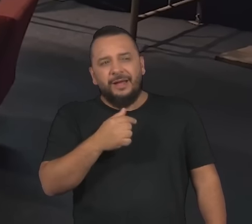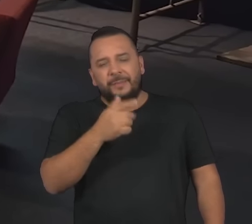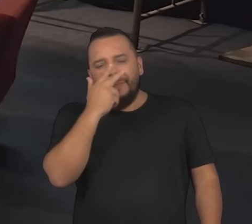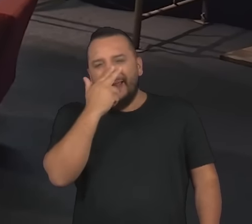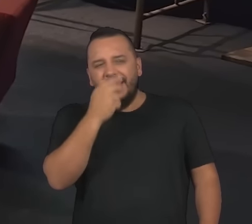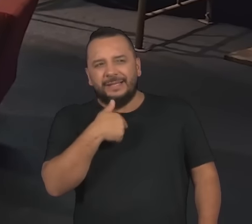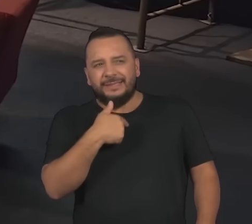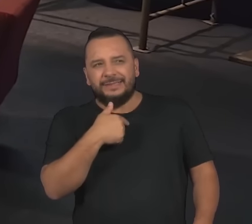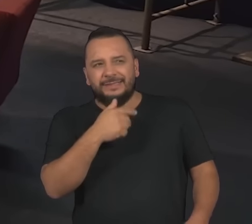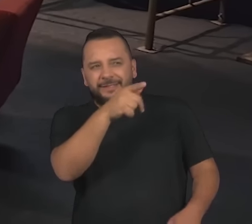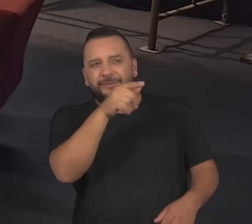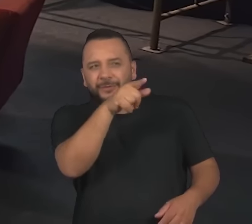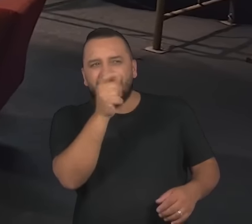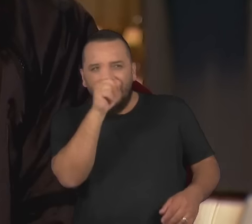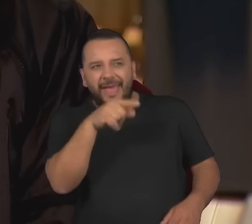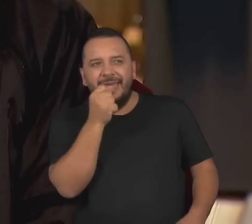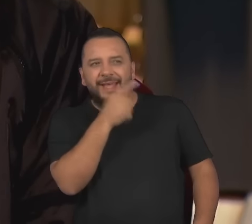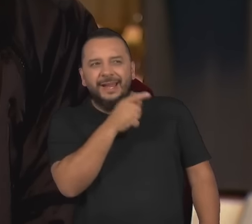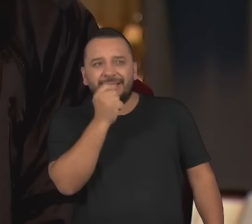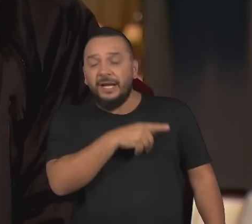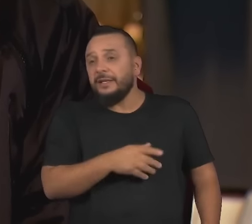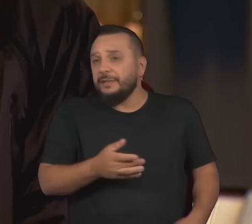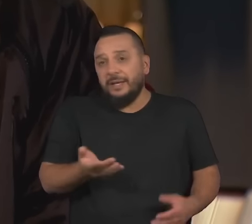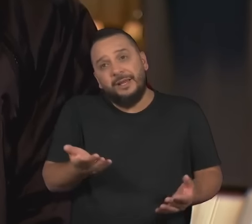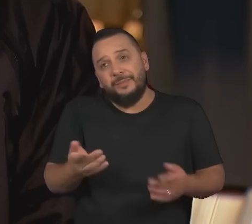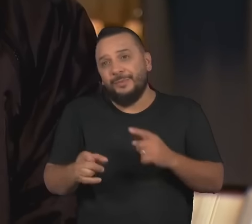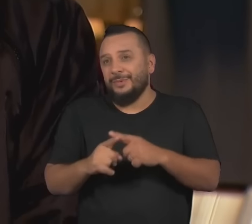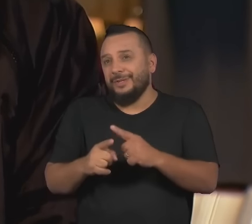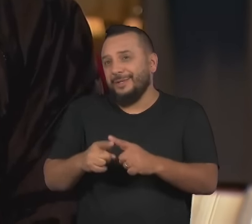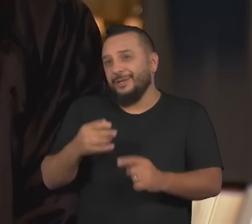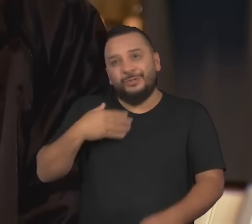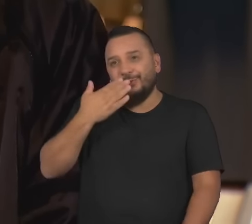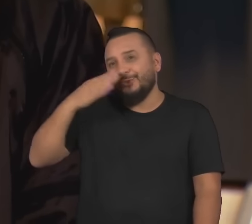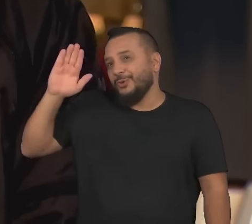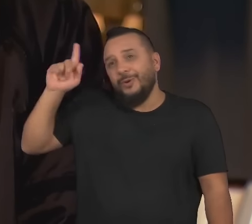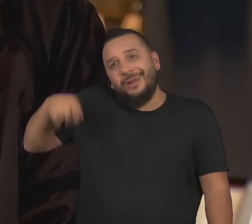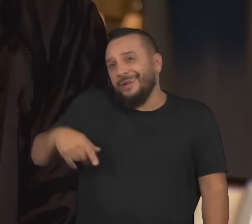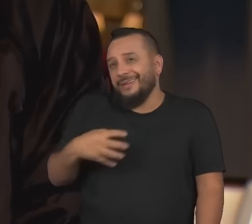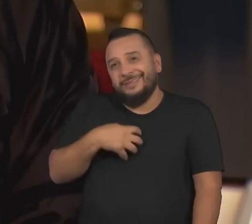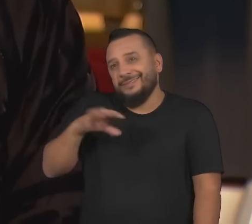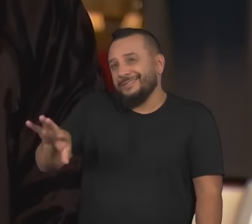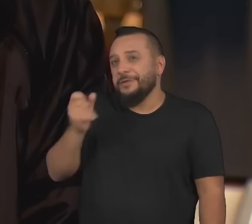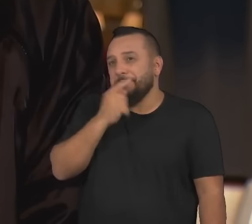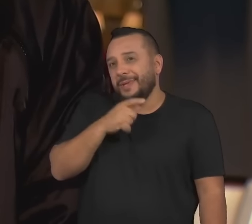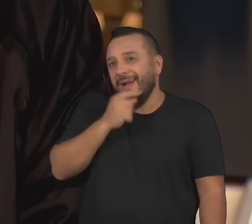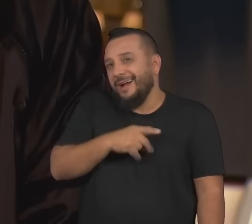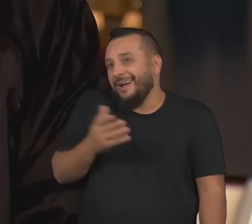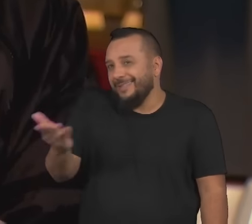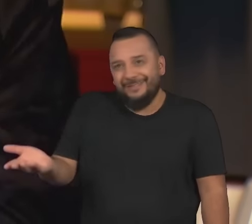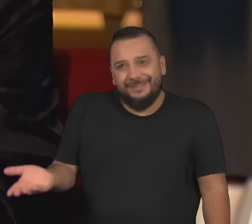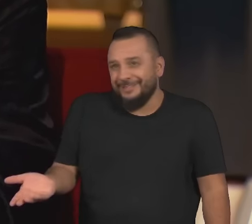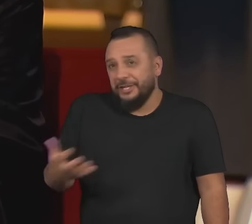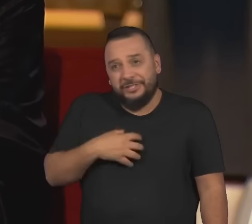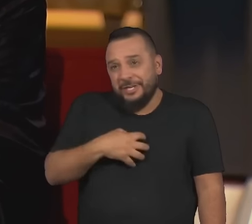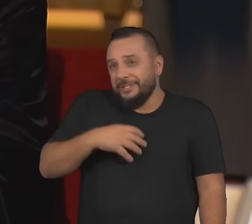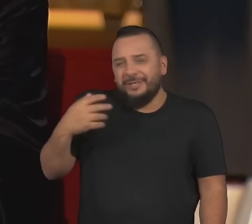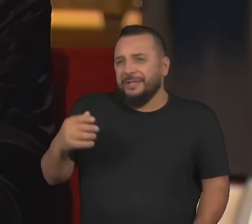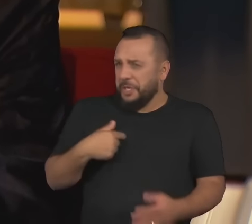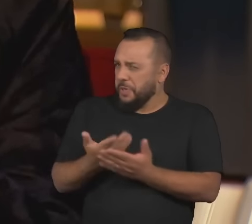a questão do cômico é porque o programa do Jô sempre levava um pouco para essa direção do humor. Eu não